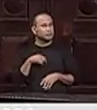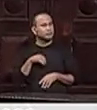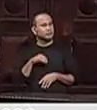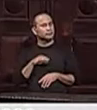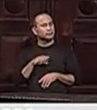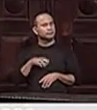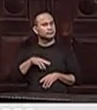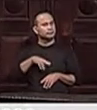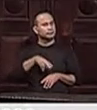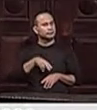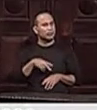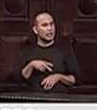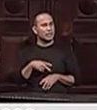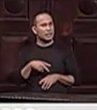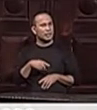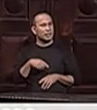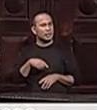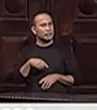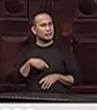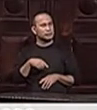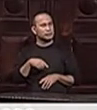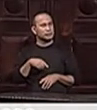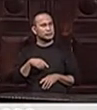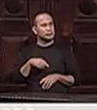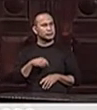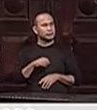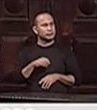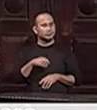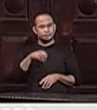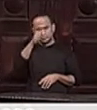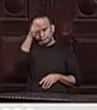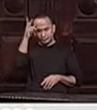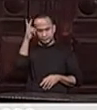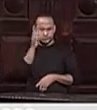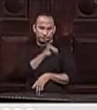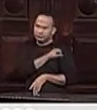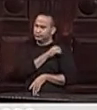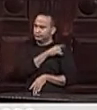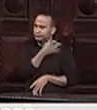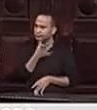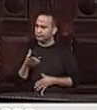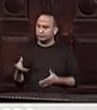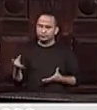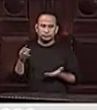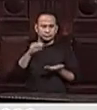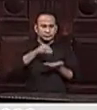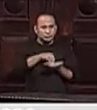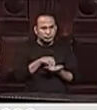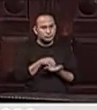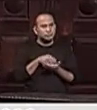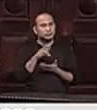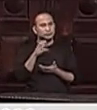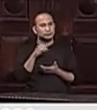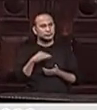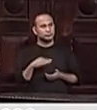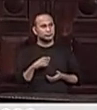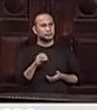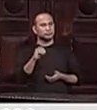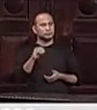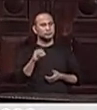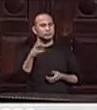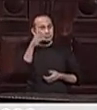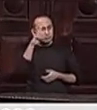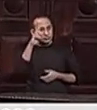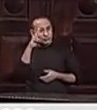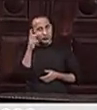Janeiro, quando da execução do projeto Porto Maravilha, e a implantação, enfim, do sítio histórico hoje do Valongo foi uma